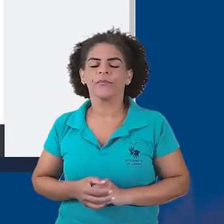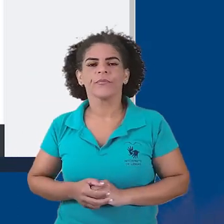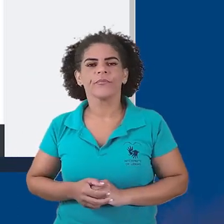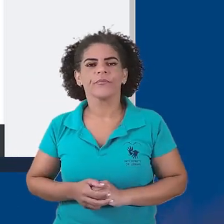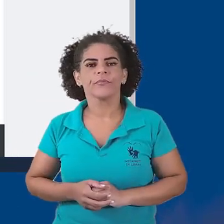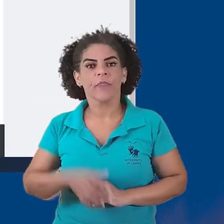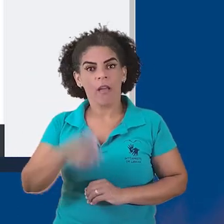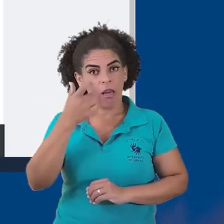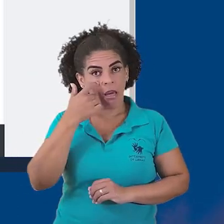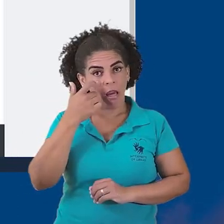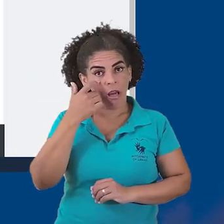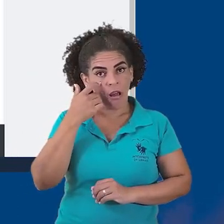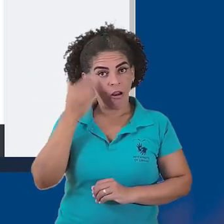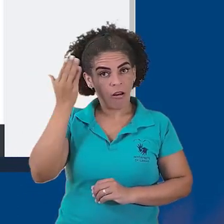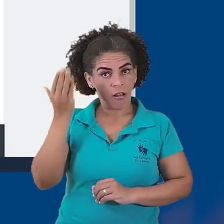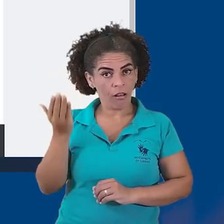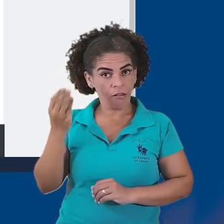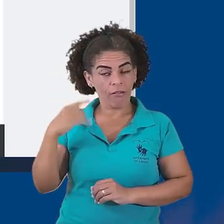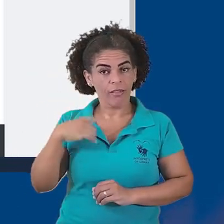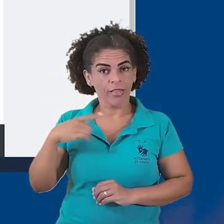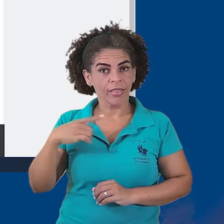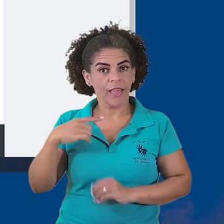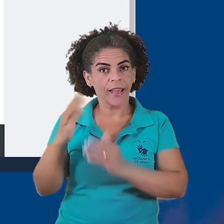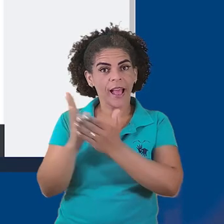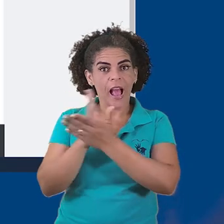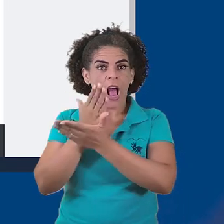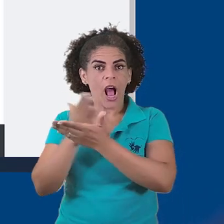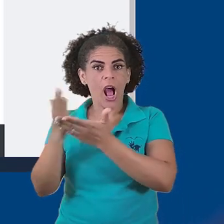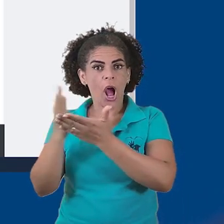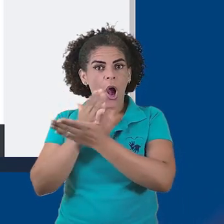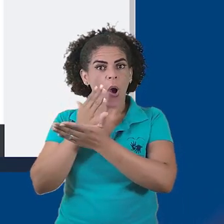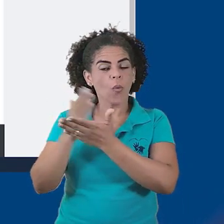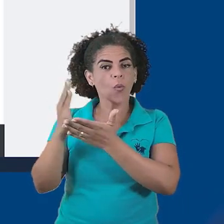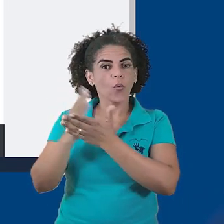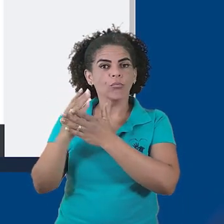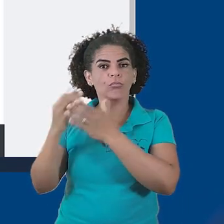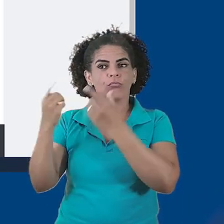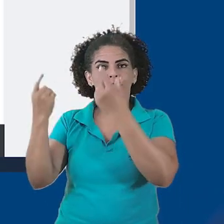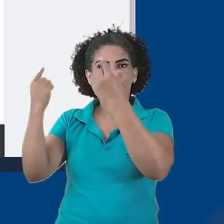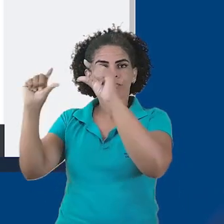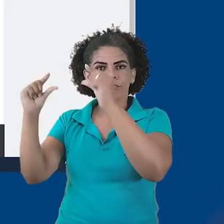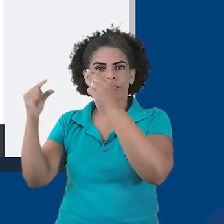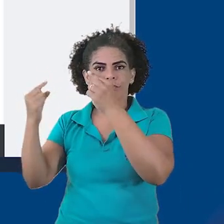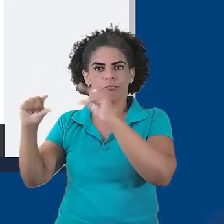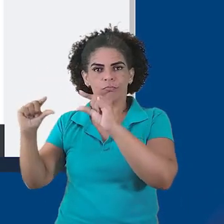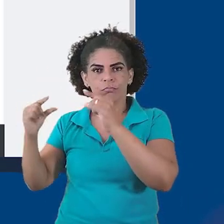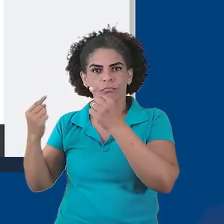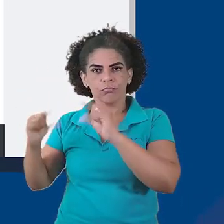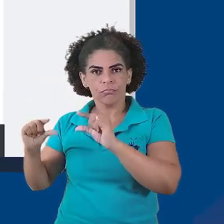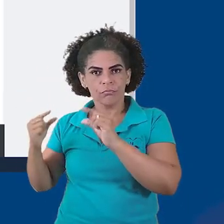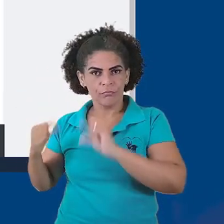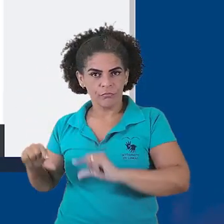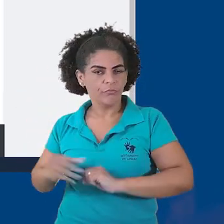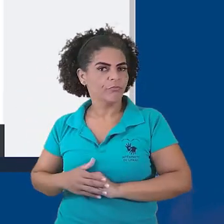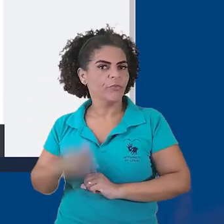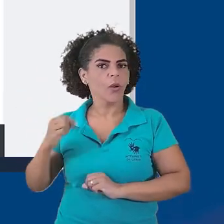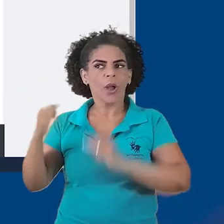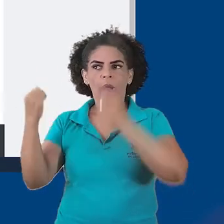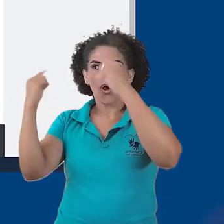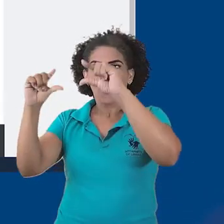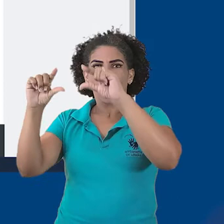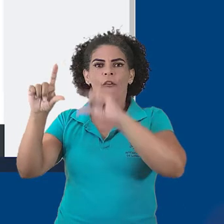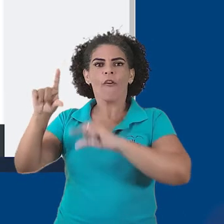recentemente. Repare que eu tenho alguns quadros, no caso, algumas seções. A seção